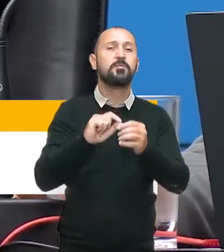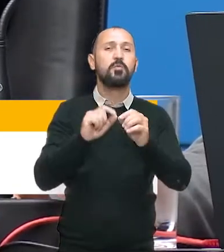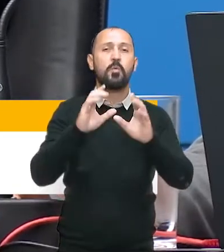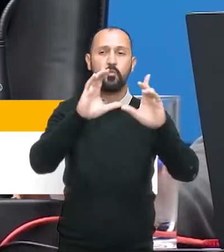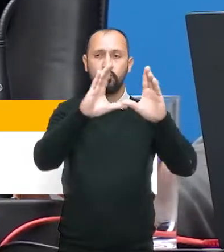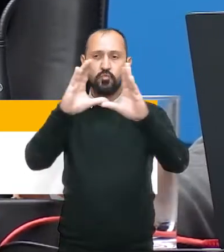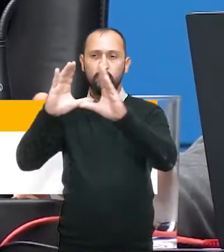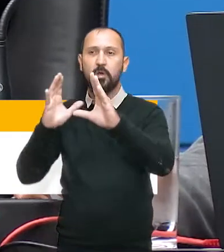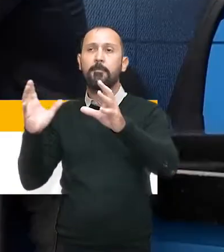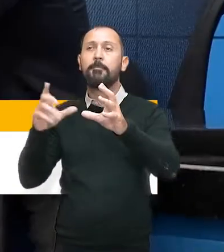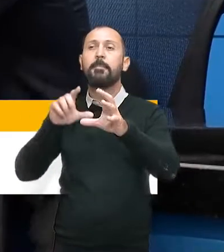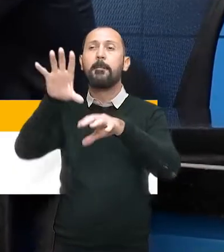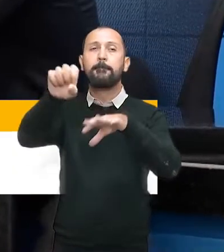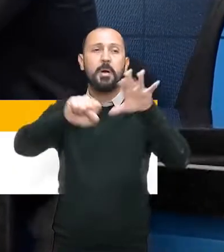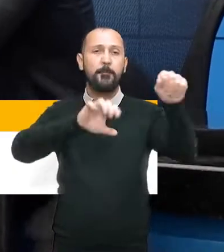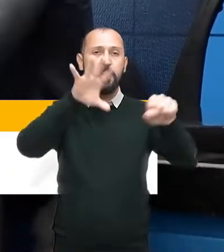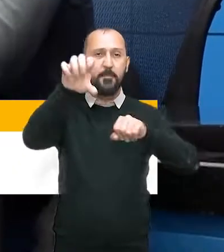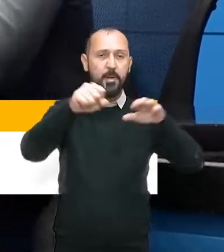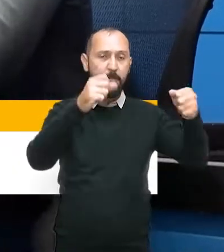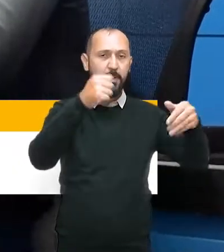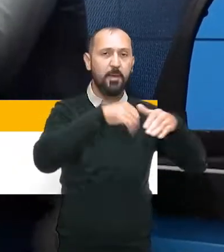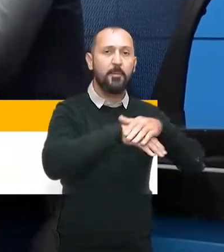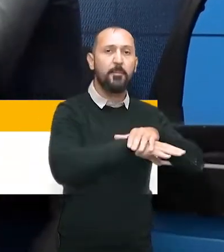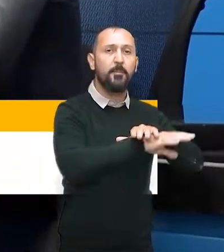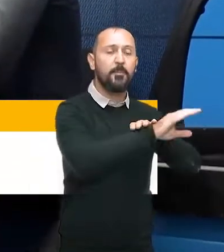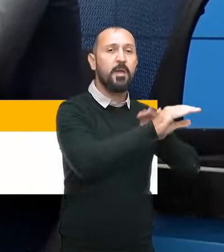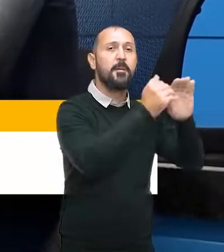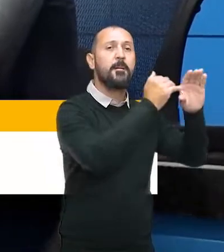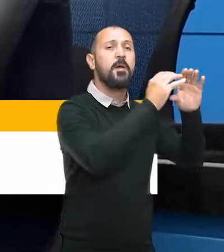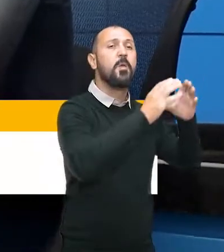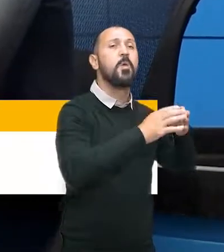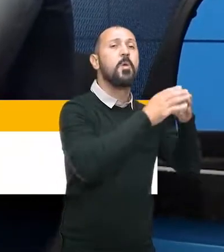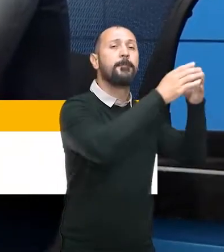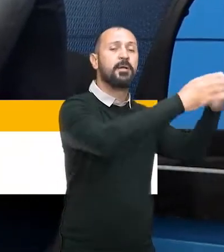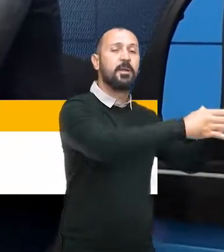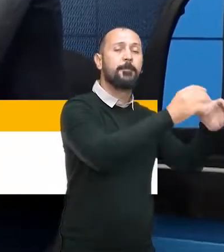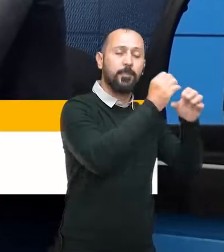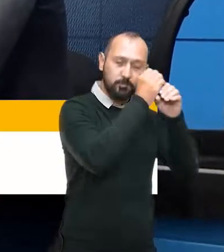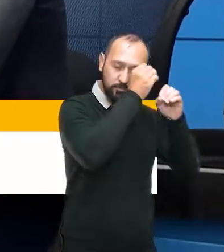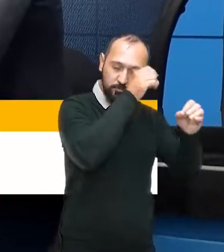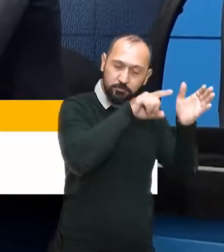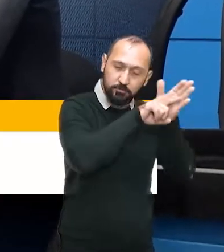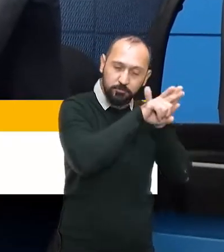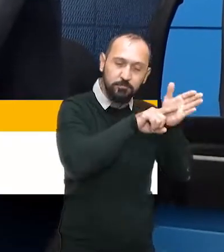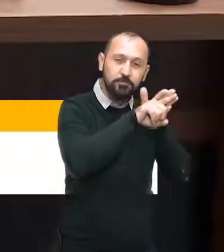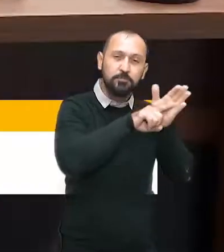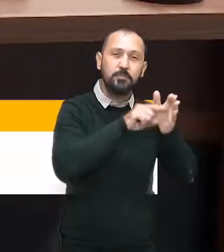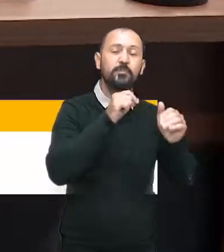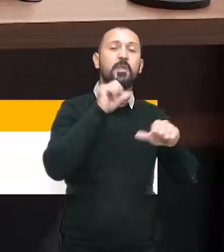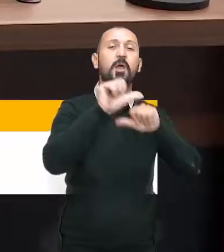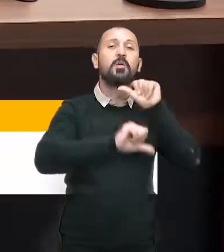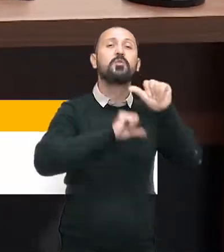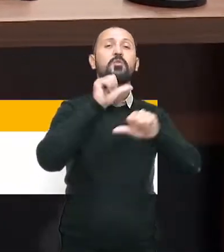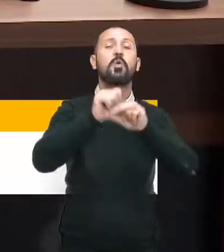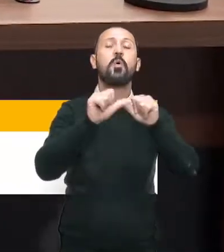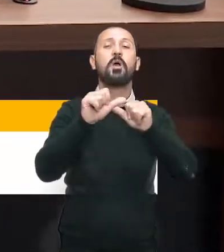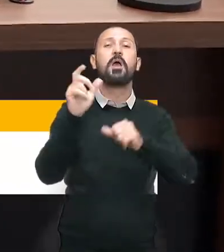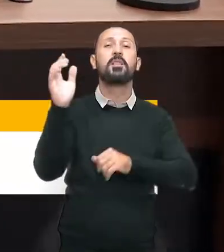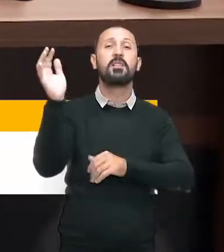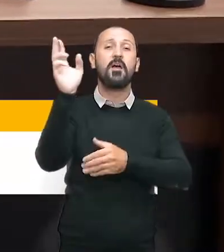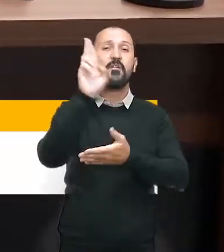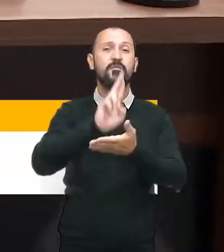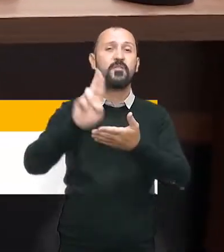reinício da coleta do restante dos medidores de energia elétrica para o envio as análises laboratoriais EA troca da